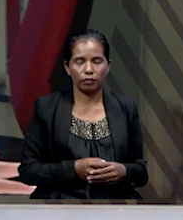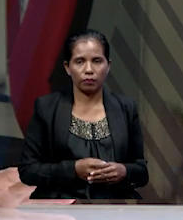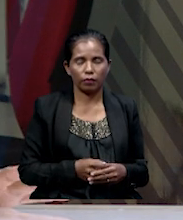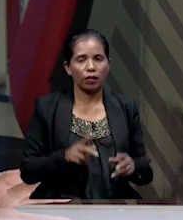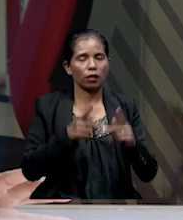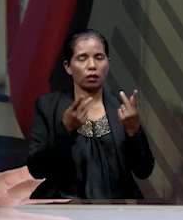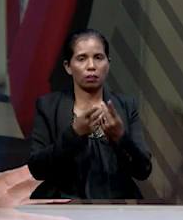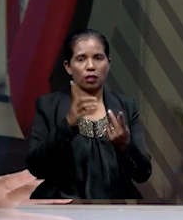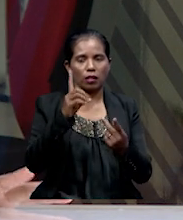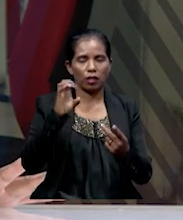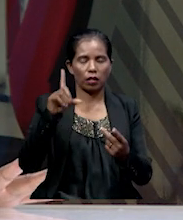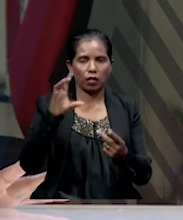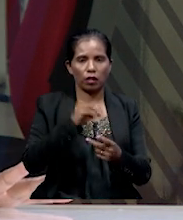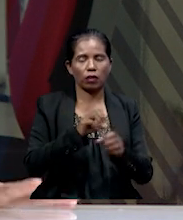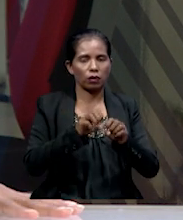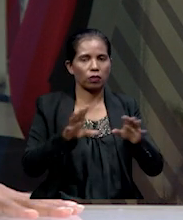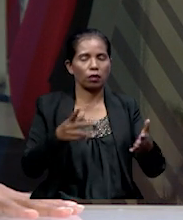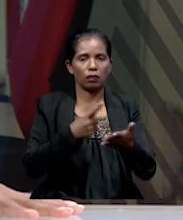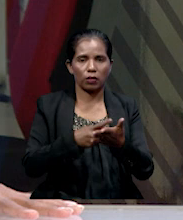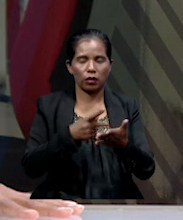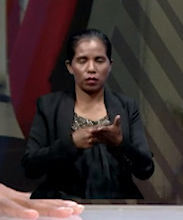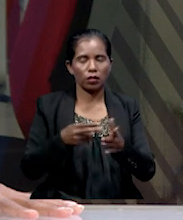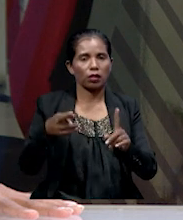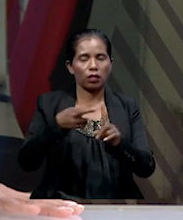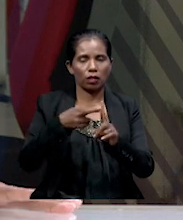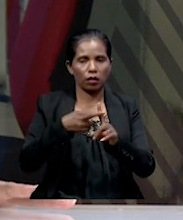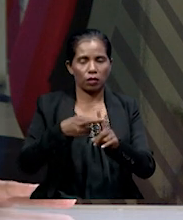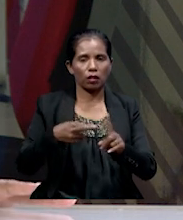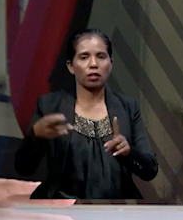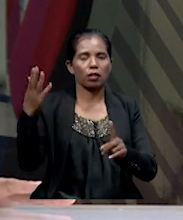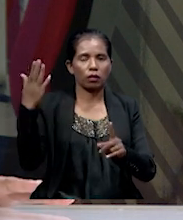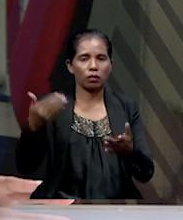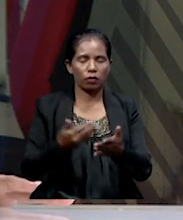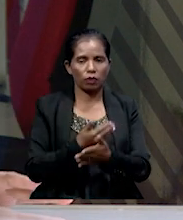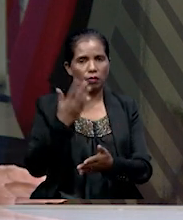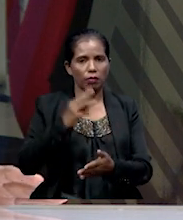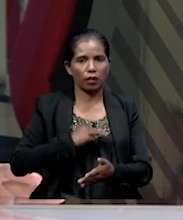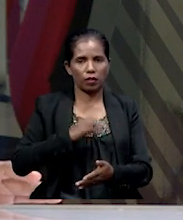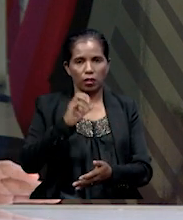Companhia dela Unipessoal abandona projeto construção cemitério público Fon Metinaro.